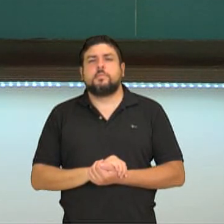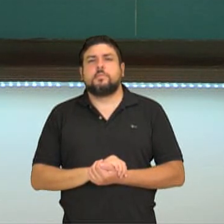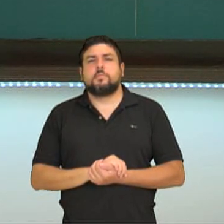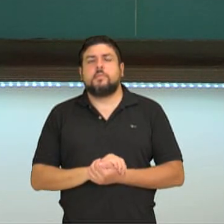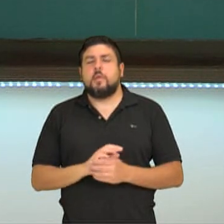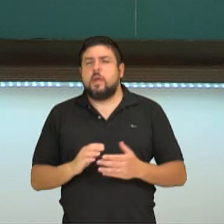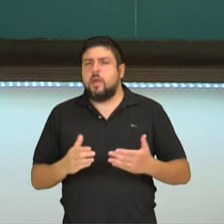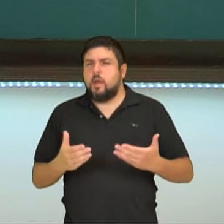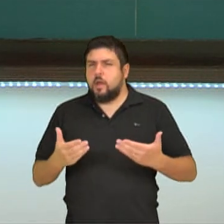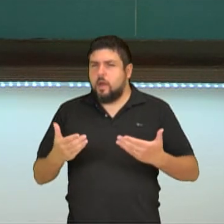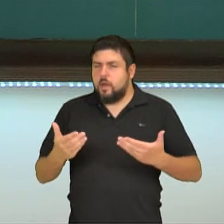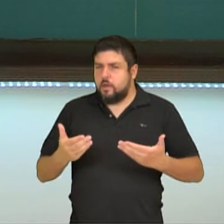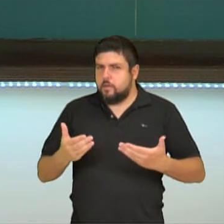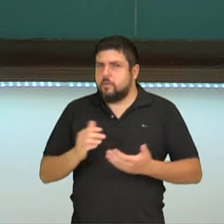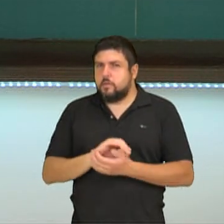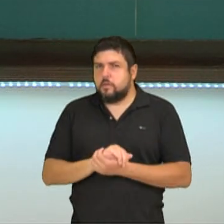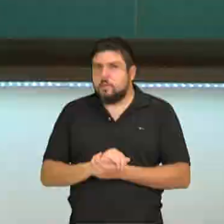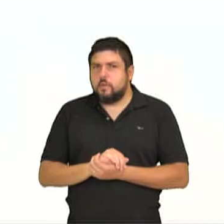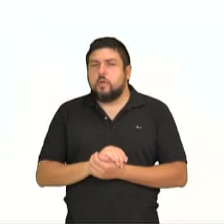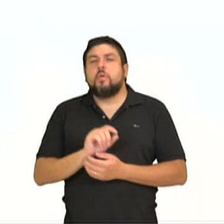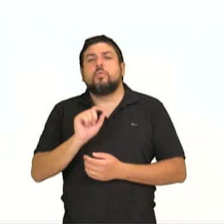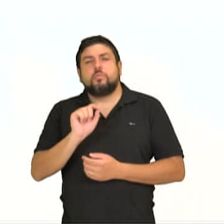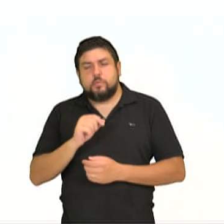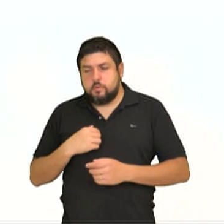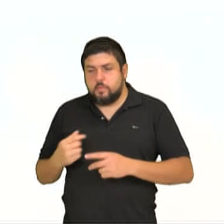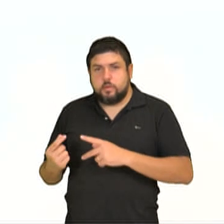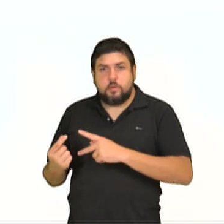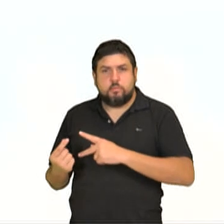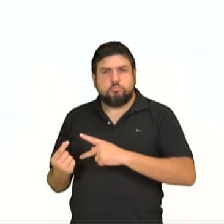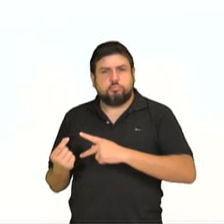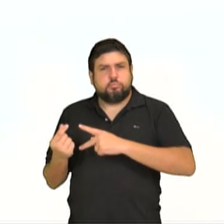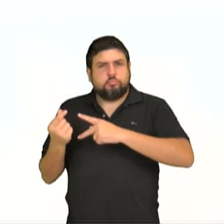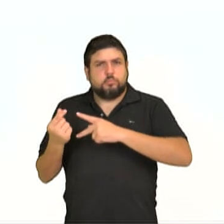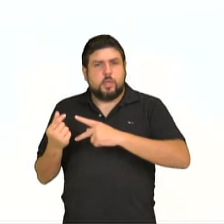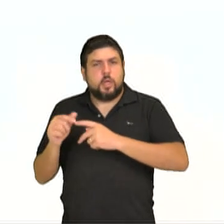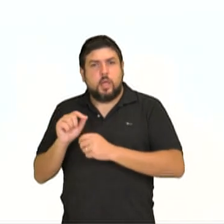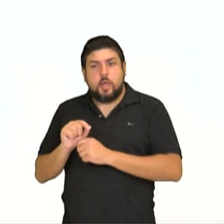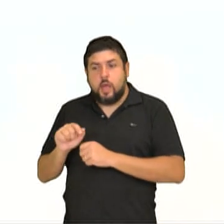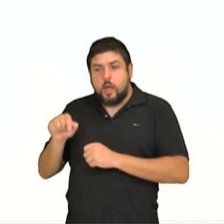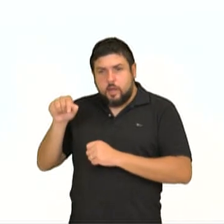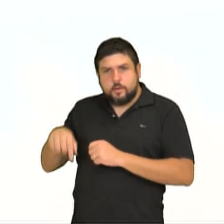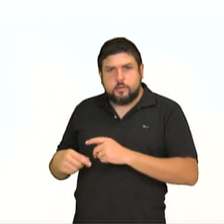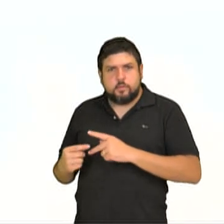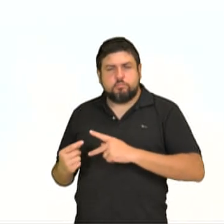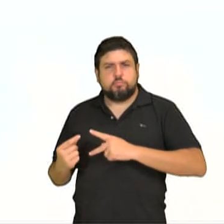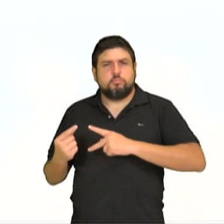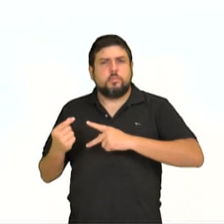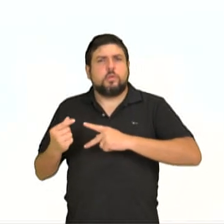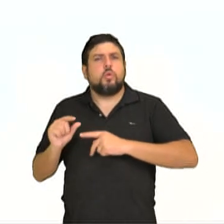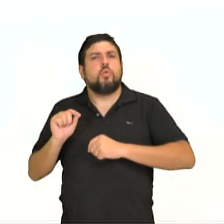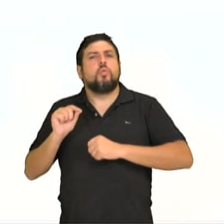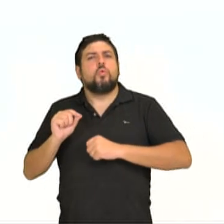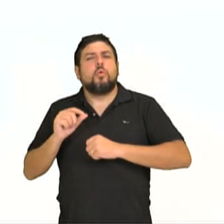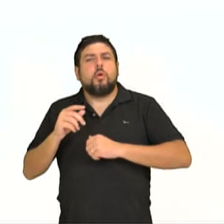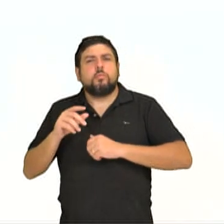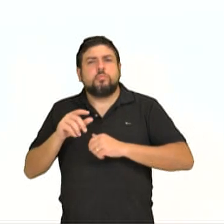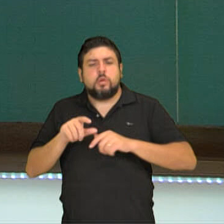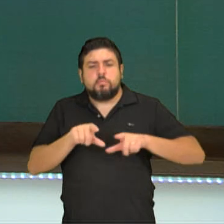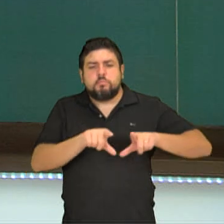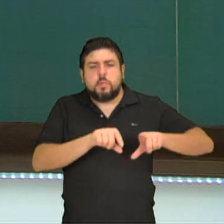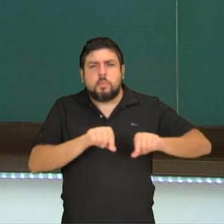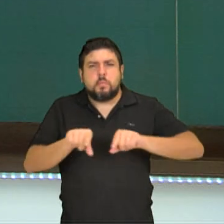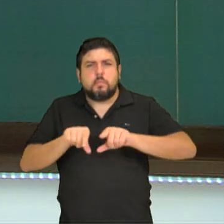Agora, a gente vai ter, então, os patrícios, que vão passar a ocupar os principais cargos políticos, os